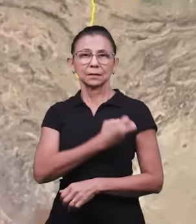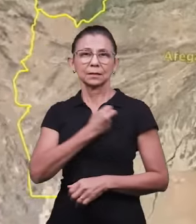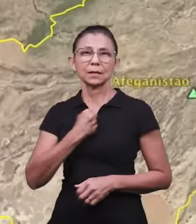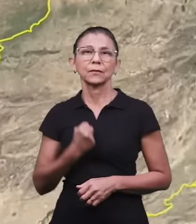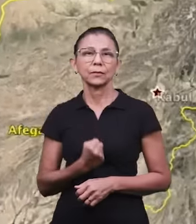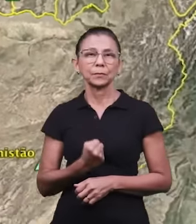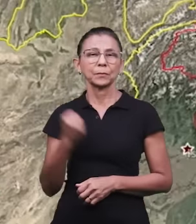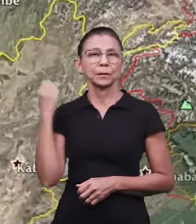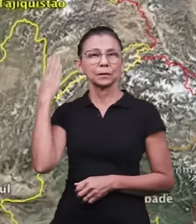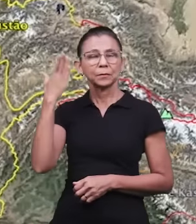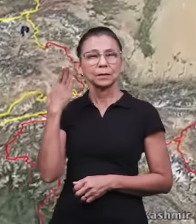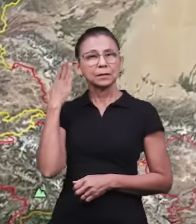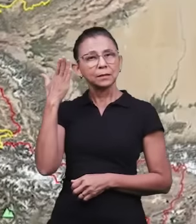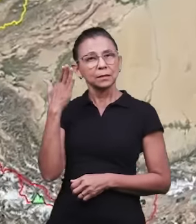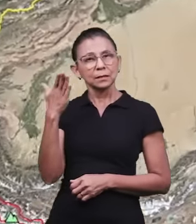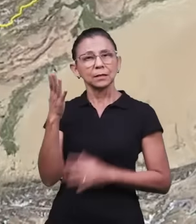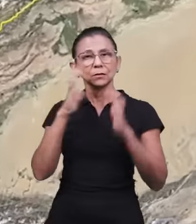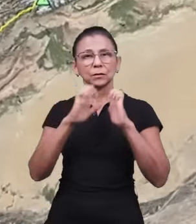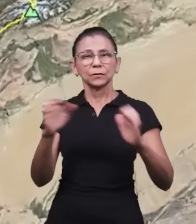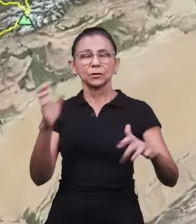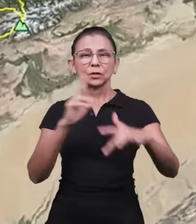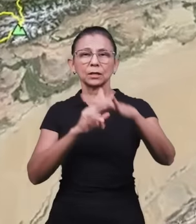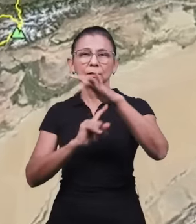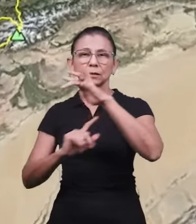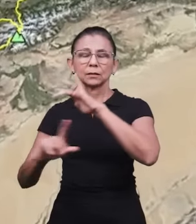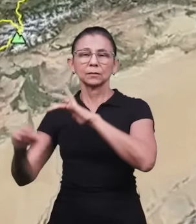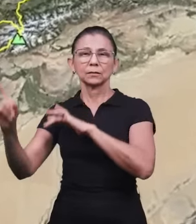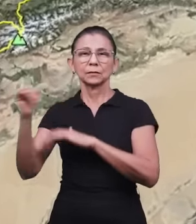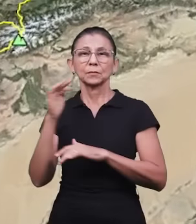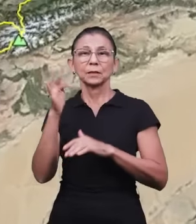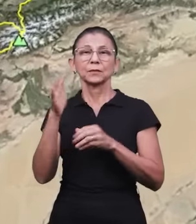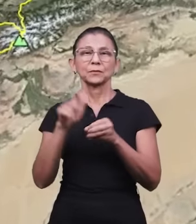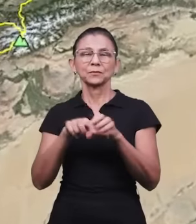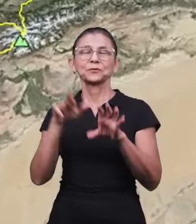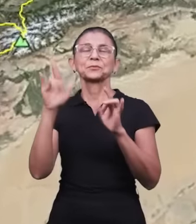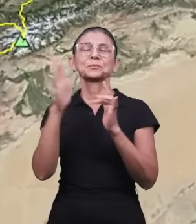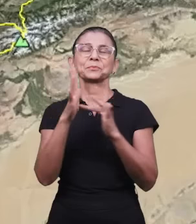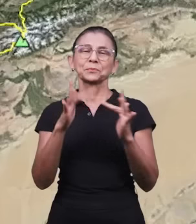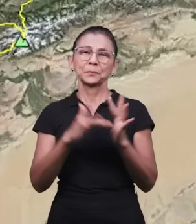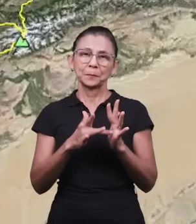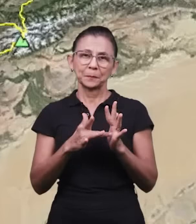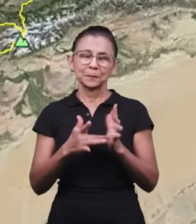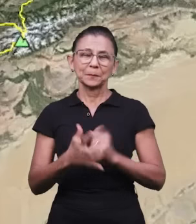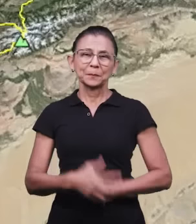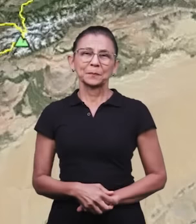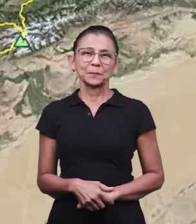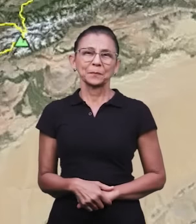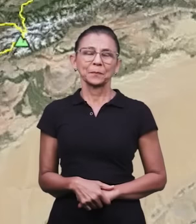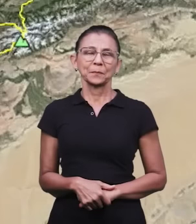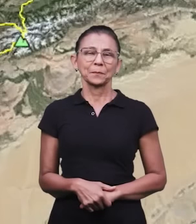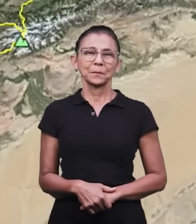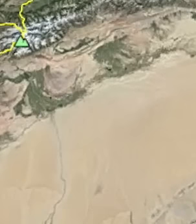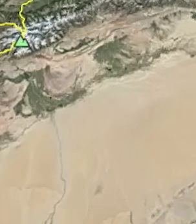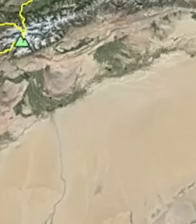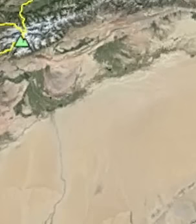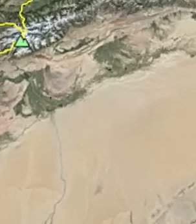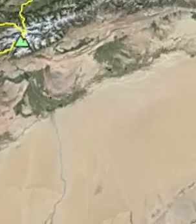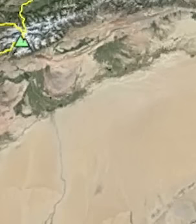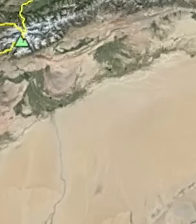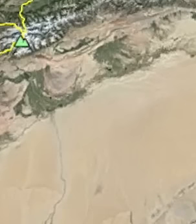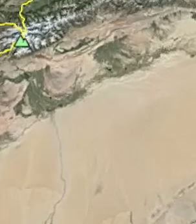tem sido alcançadas pelo Evangelho Eterno e pela mensagem da breve volta do Senhor Jesus